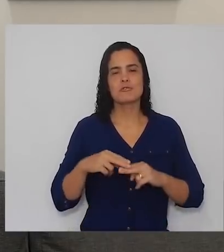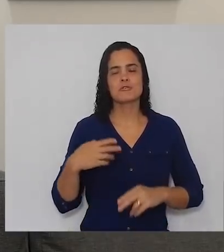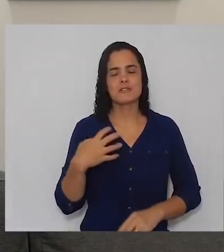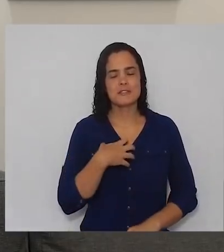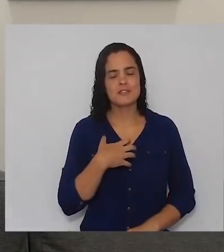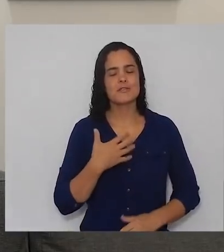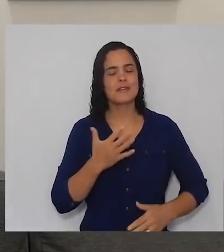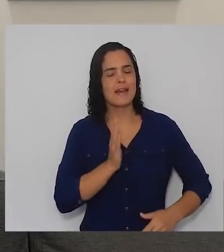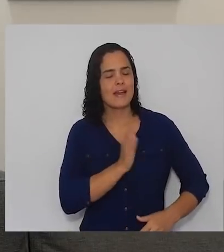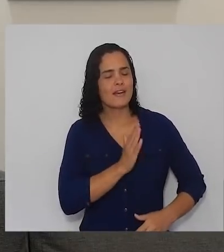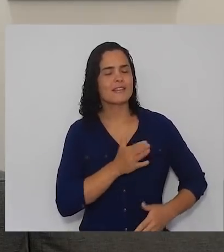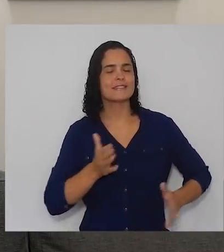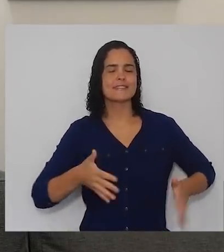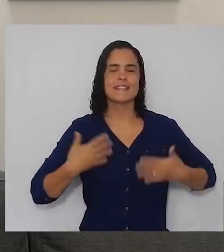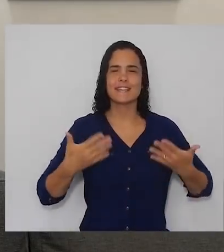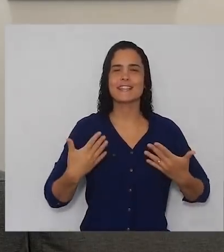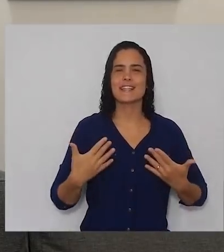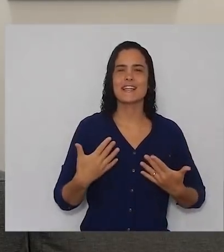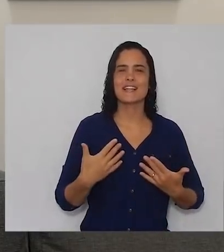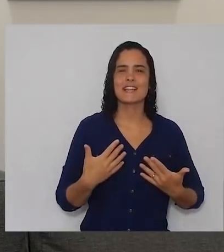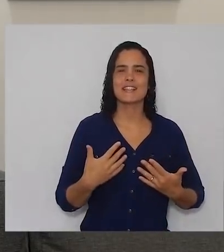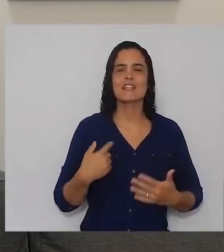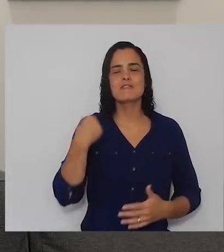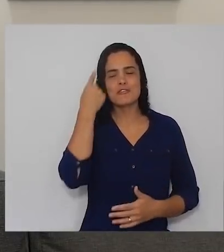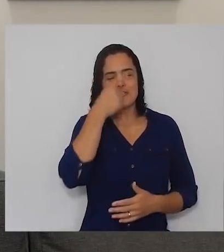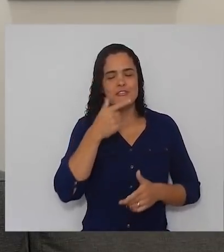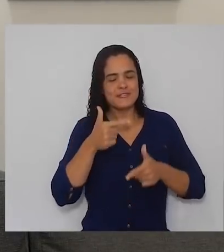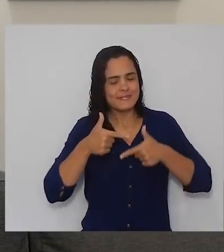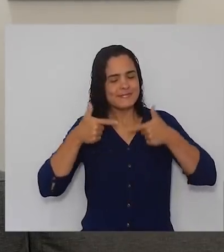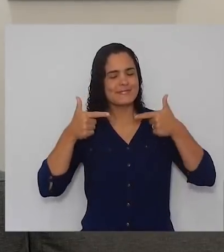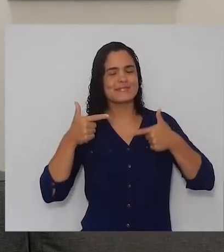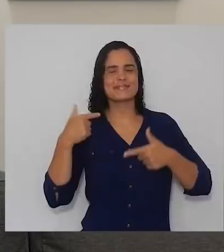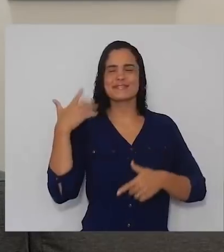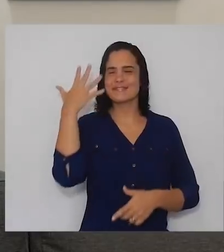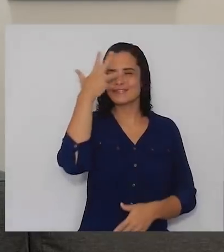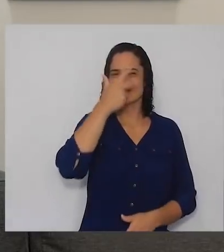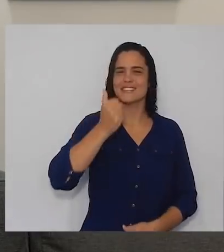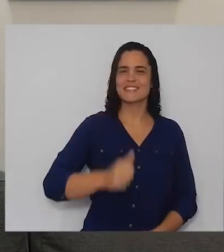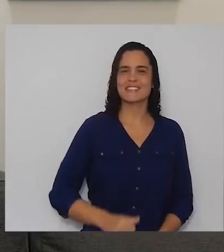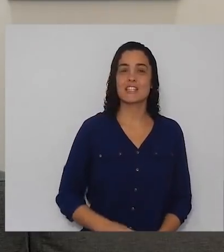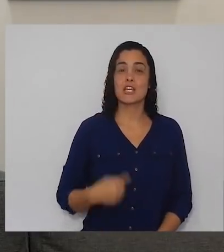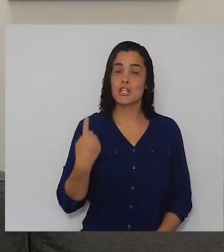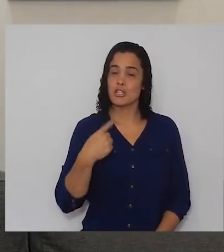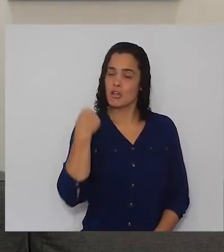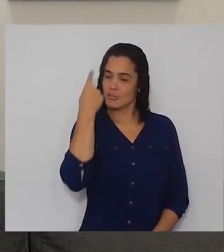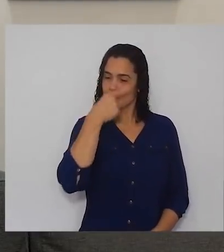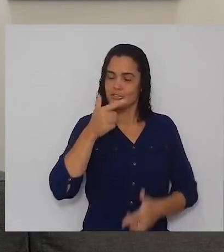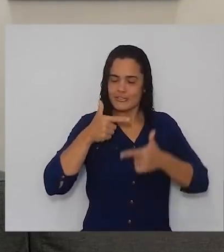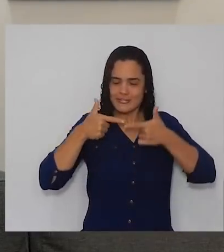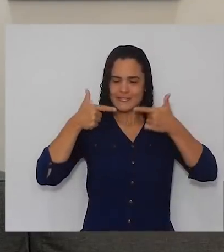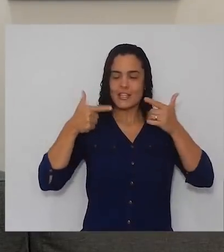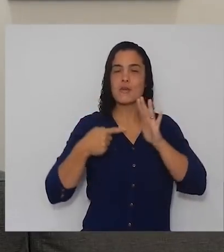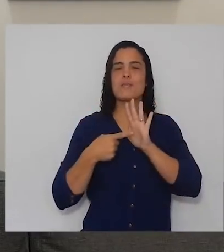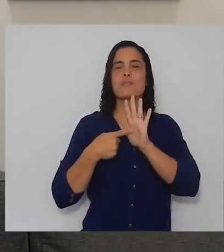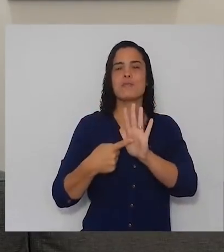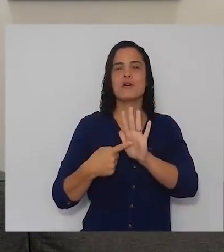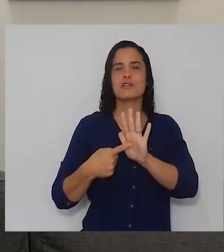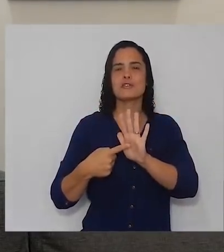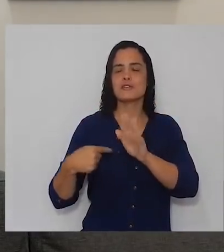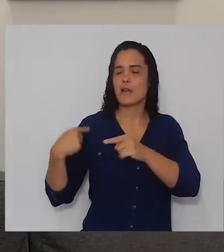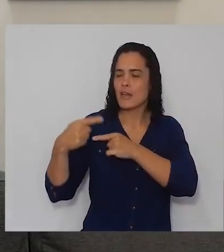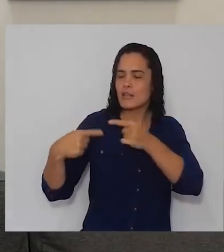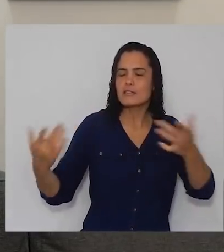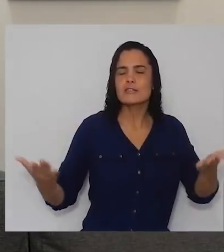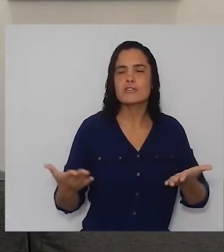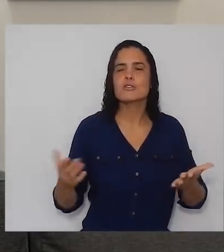e, como diz Provérbios 15, aformoseia o rosto. Que o nosso rosto mostre para essa geração que a nossa convicção é de